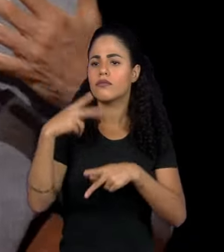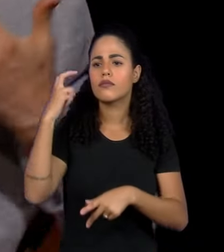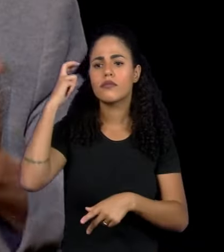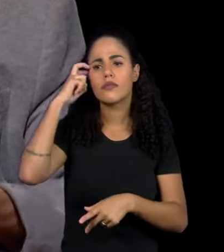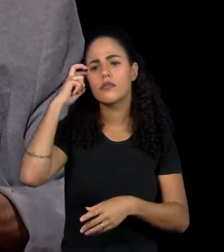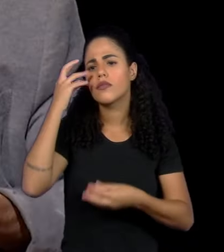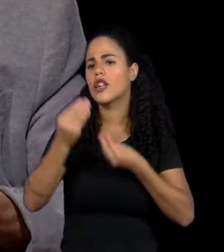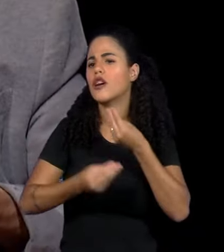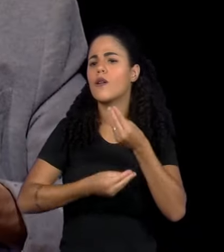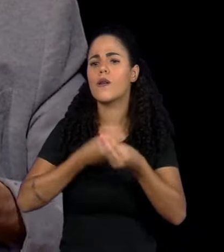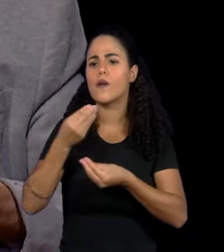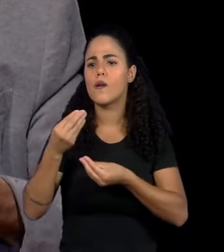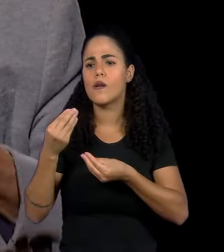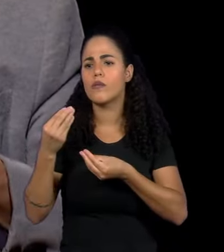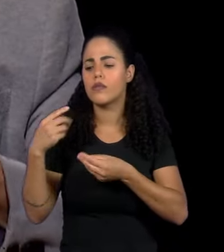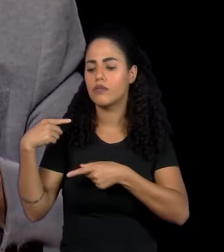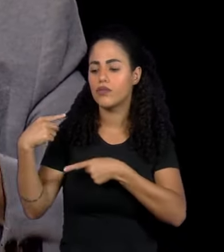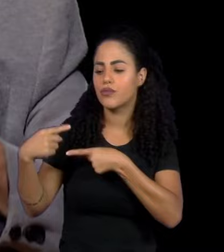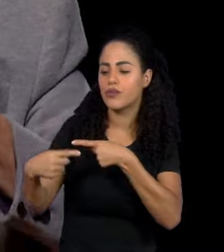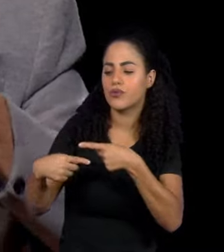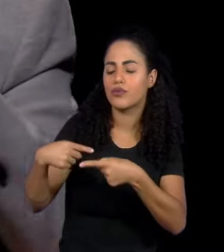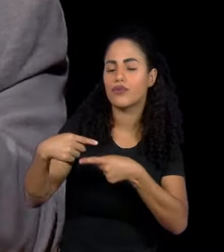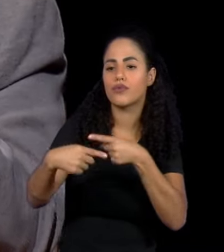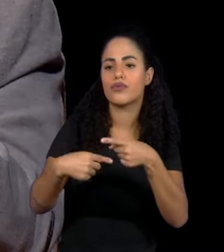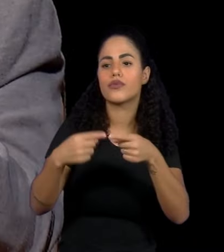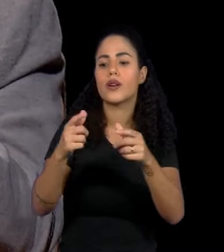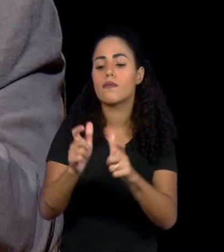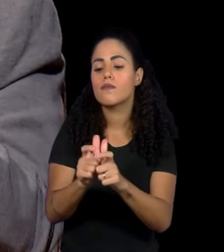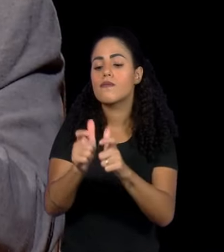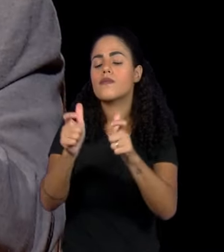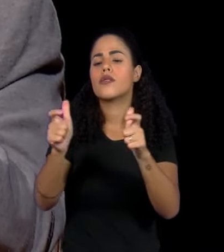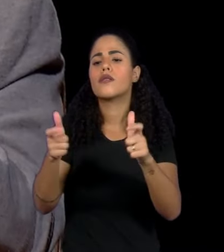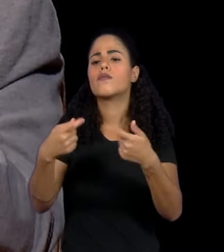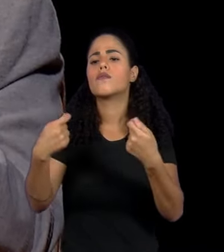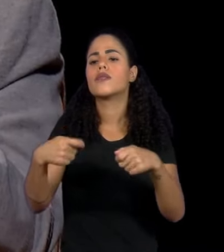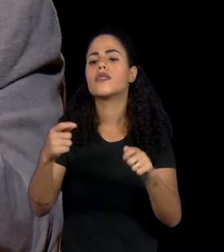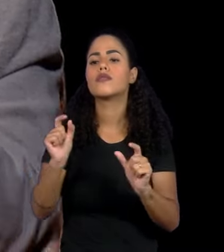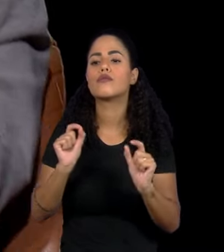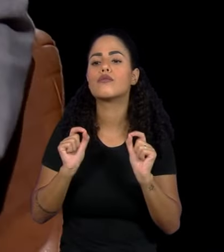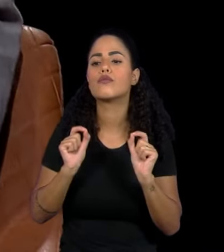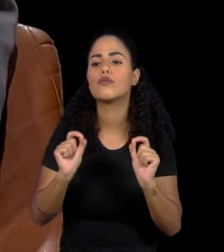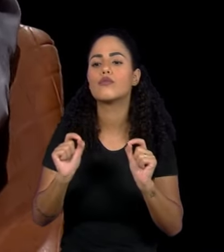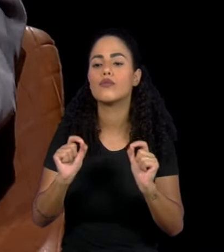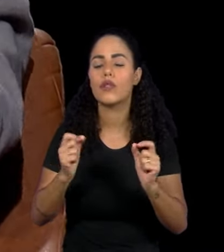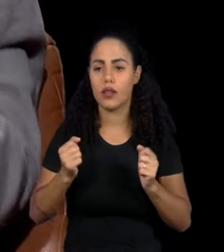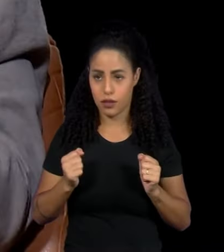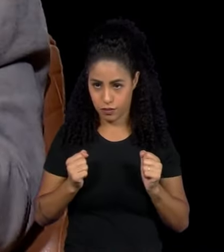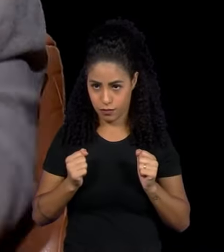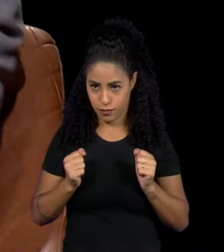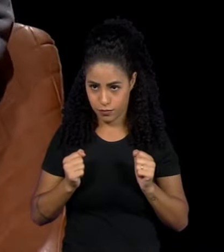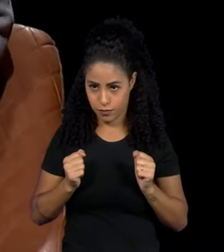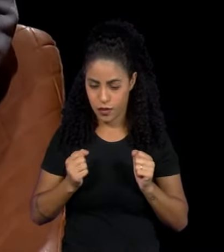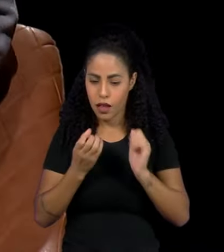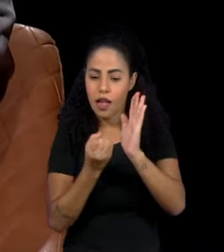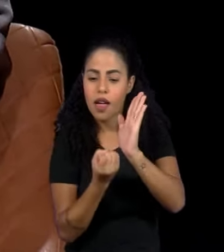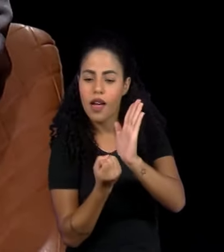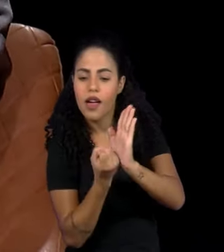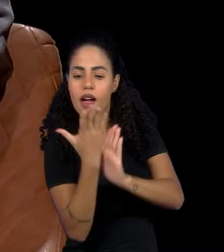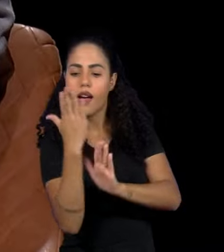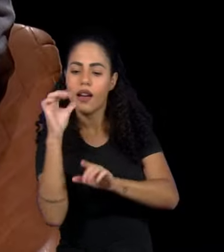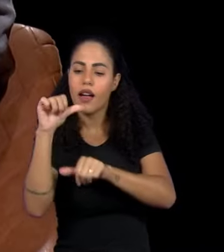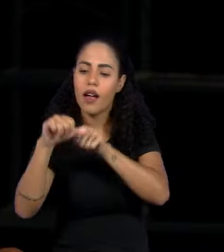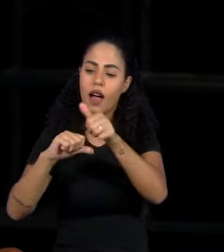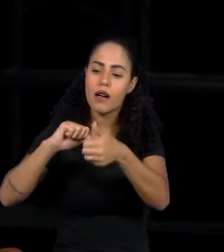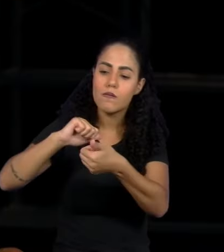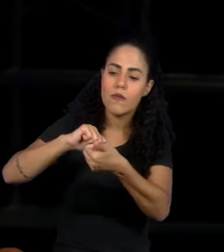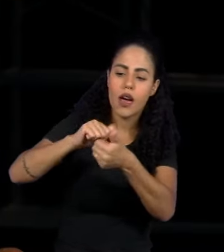dinâmica contemporânea maior, elas precisam serem, digamos, recriadas, que é o que Ariano Suassuna